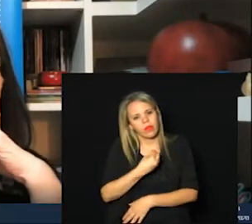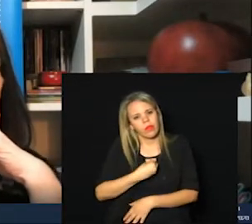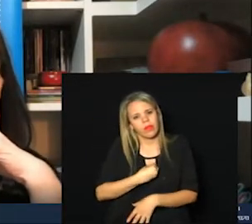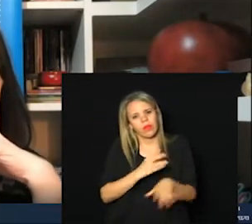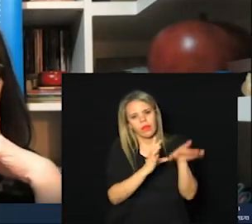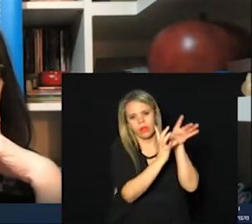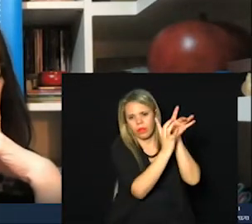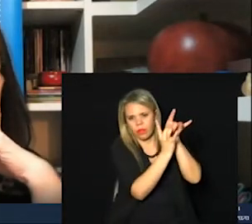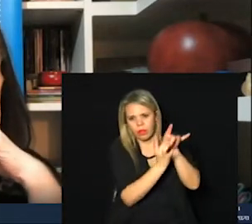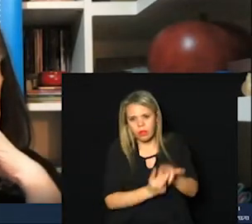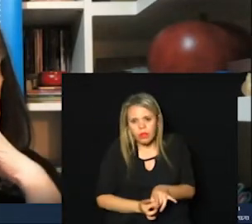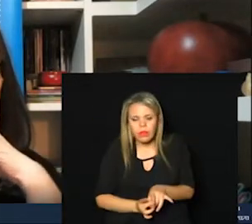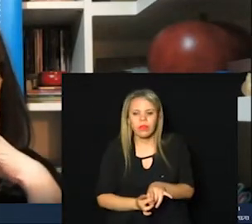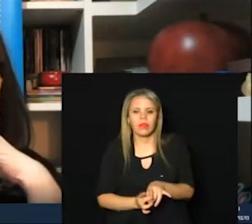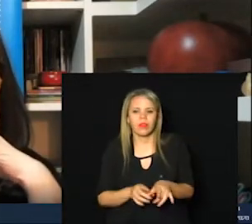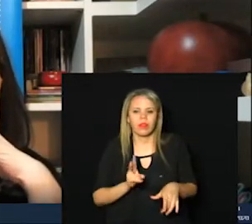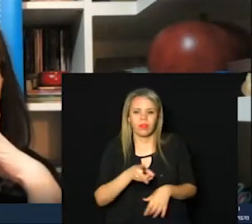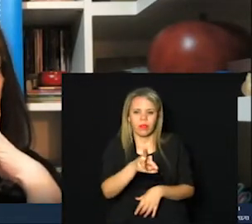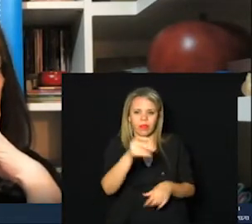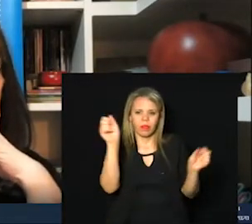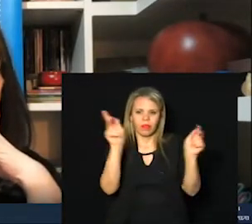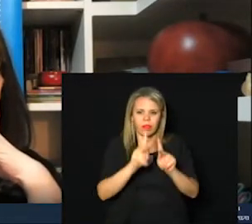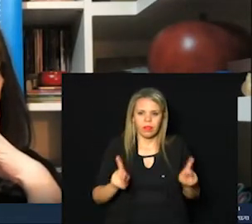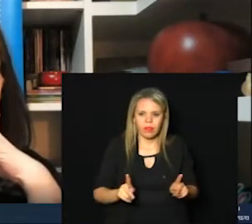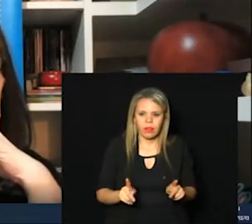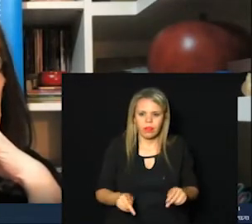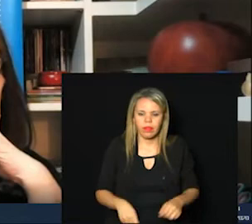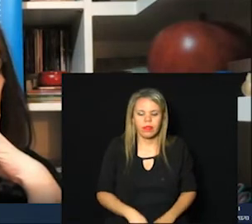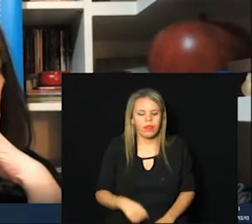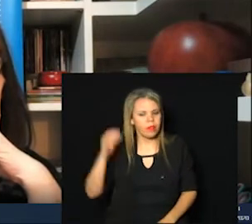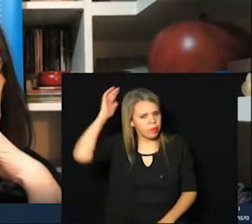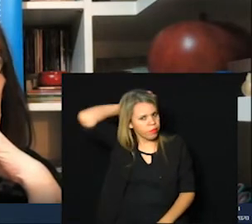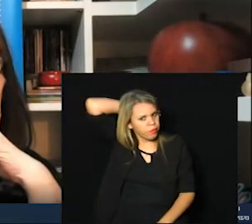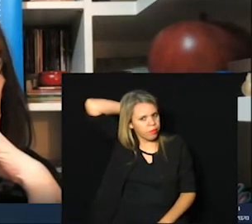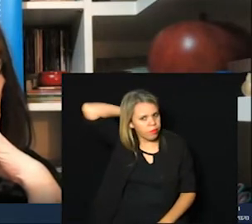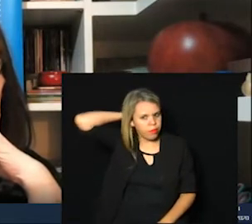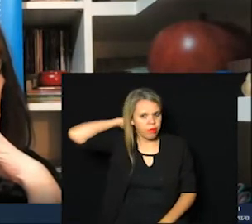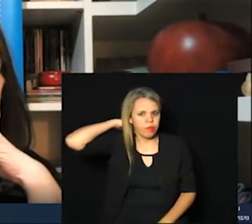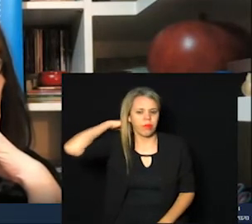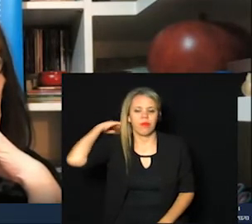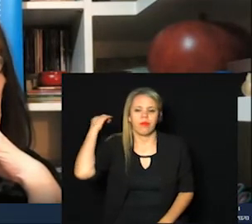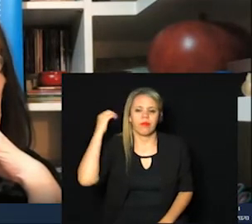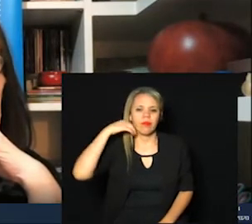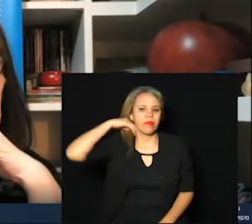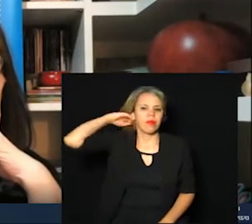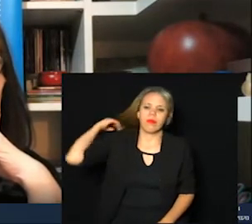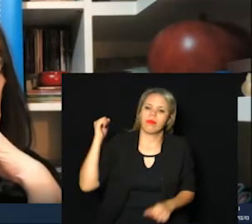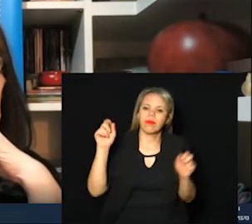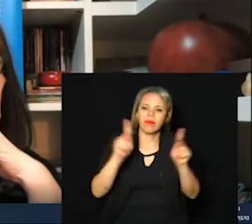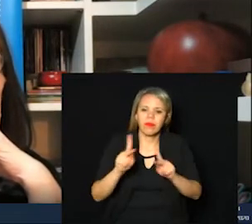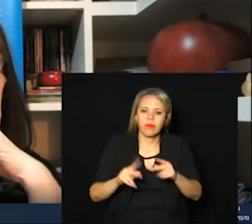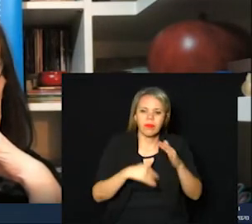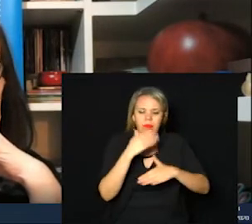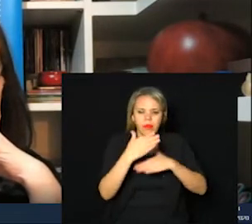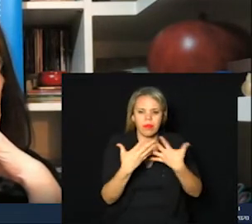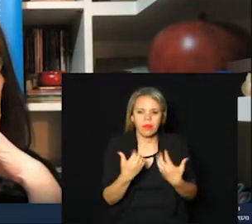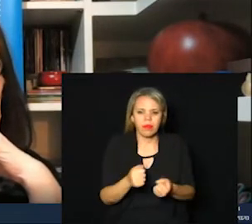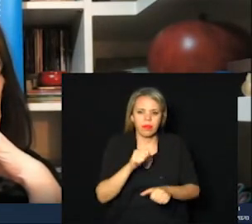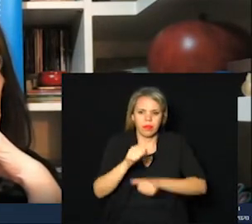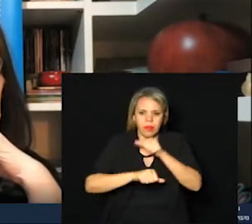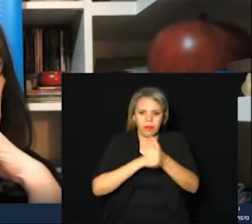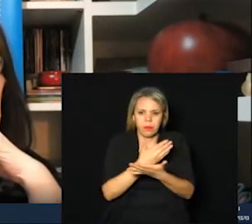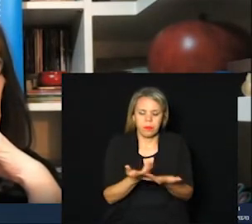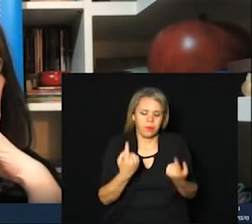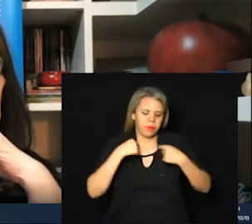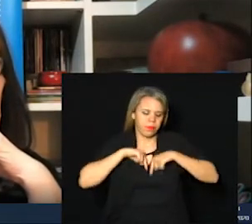coerência a essa busca contínua pela paz, né? Aquela paz que é construída, aquela paz que começa pela transformação